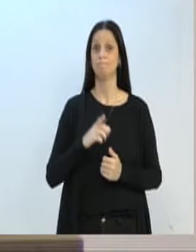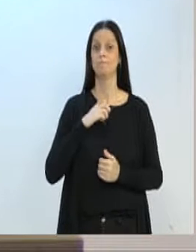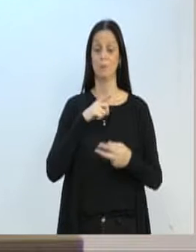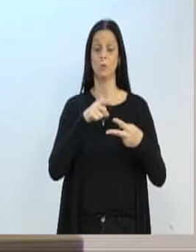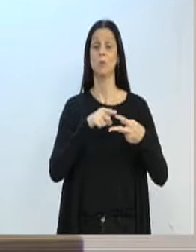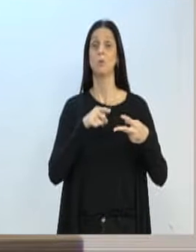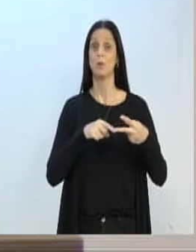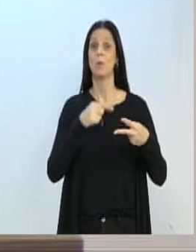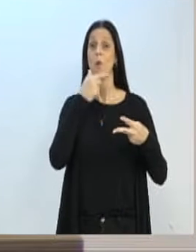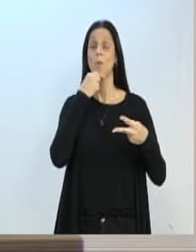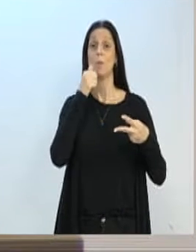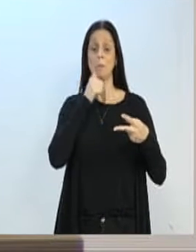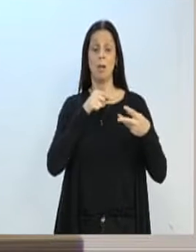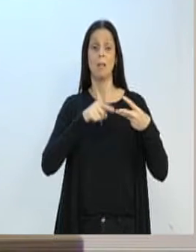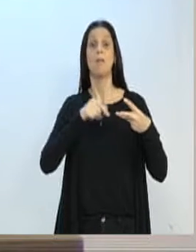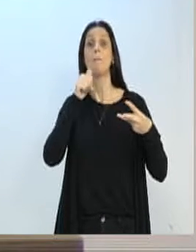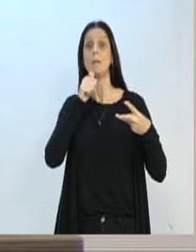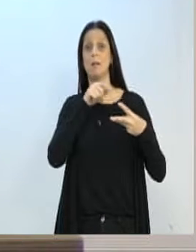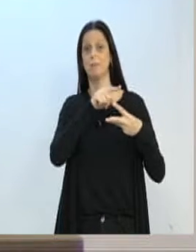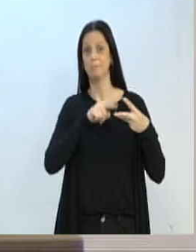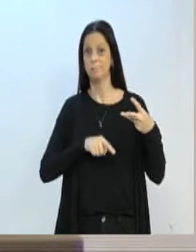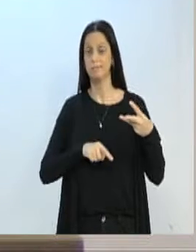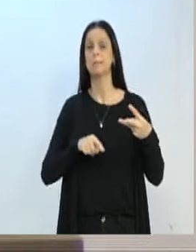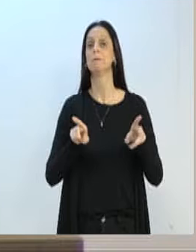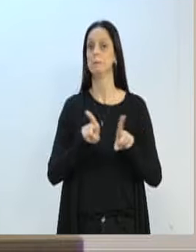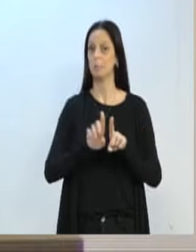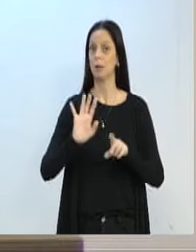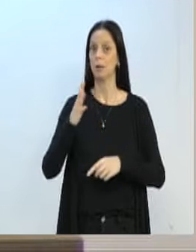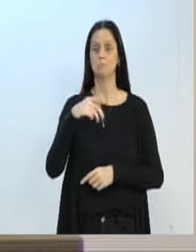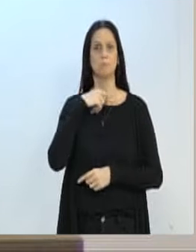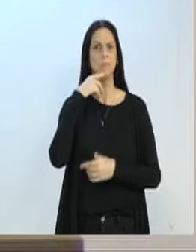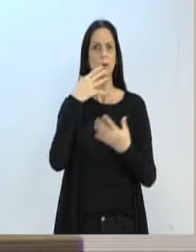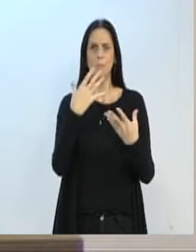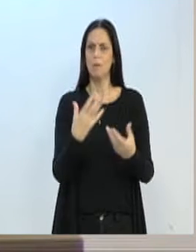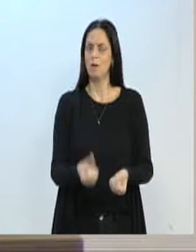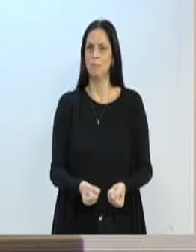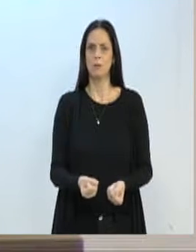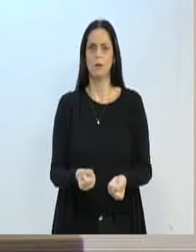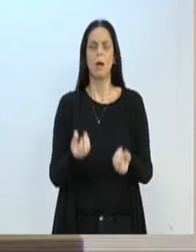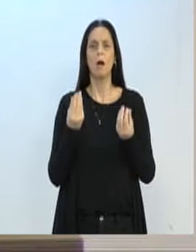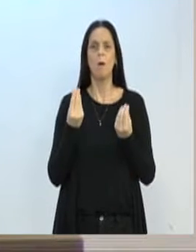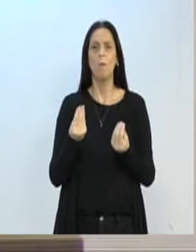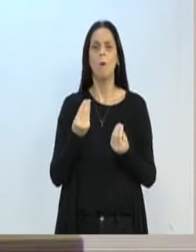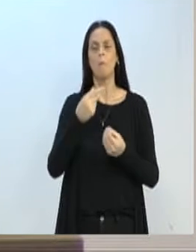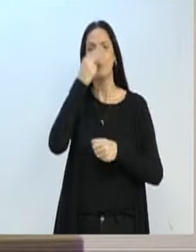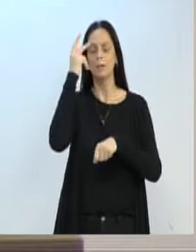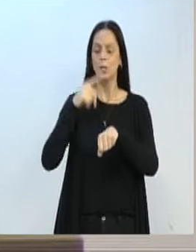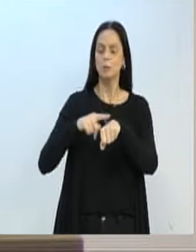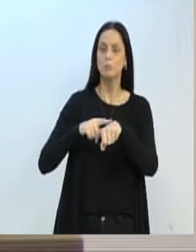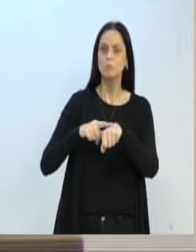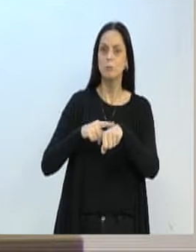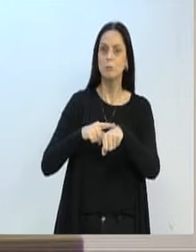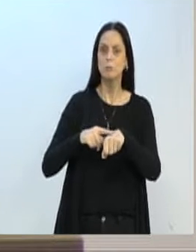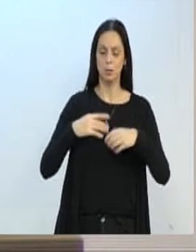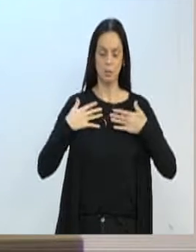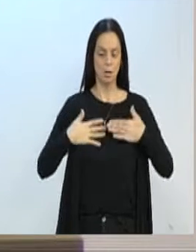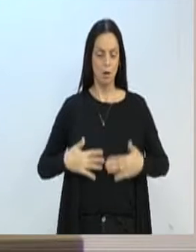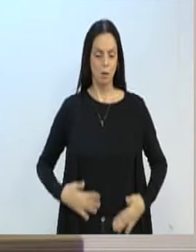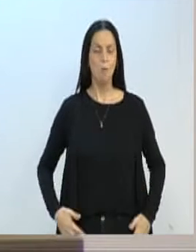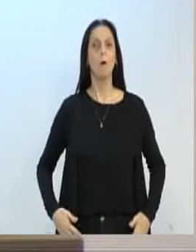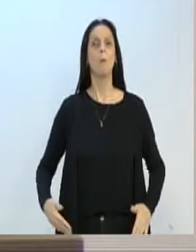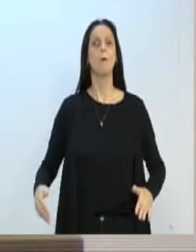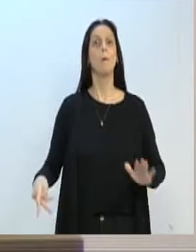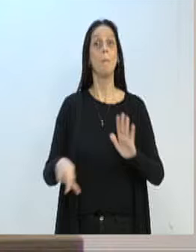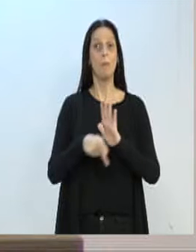Penélope e a Gislane foi mais uma vez algo inaceitável. Ver uma pessoa de cor negra, sua enteada, que estavam trajados com traje típico da Oktober,